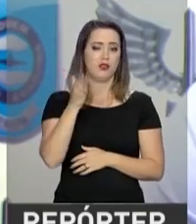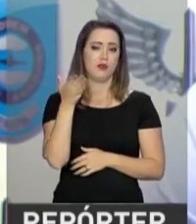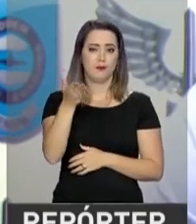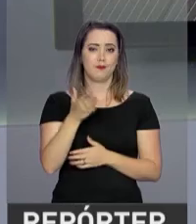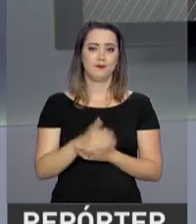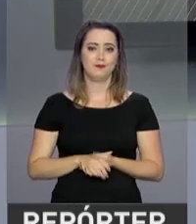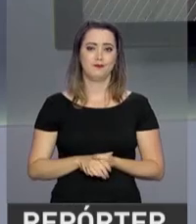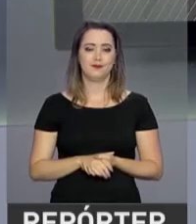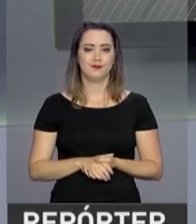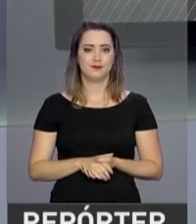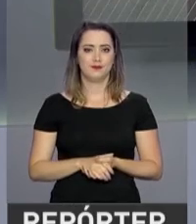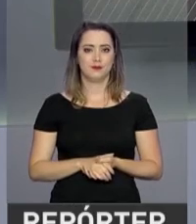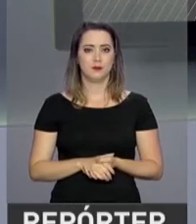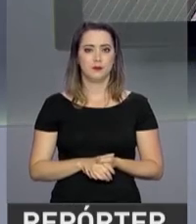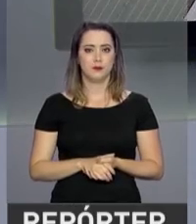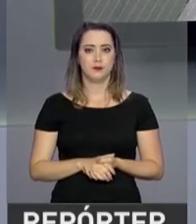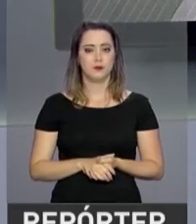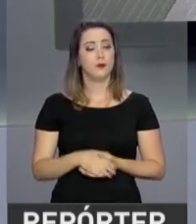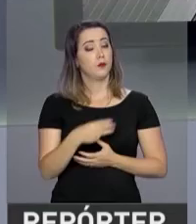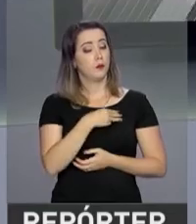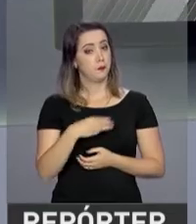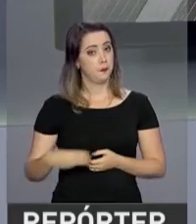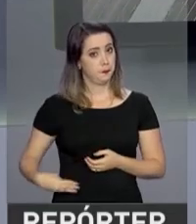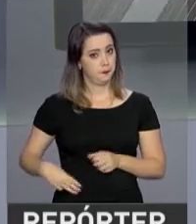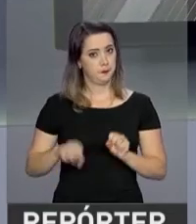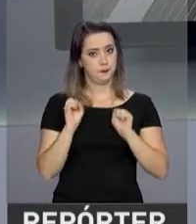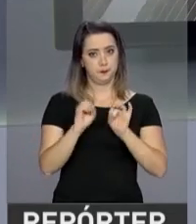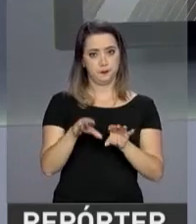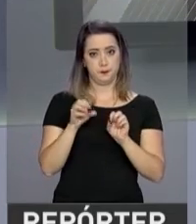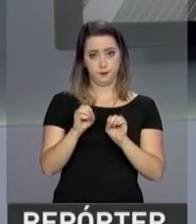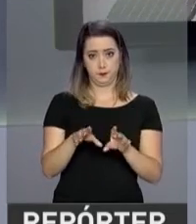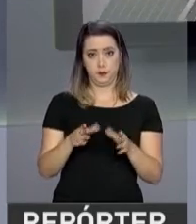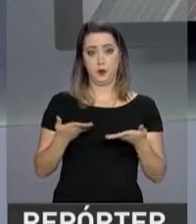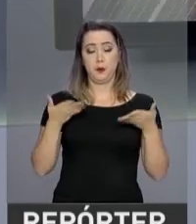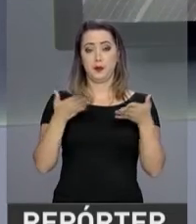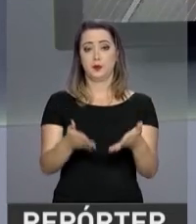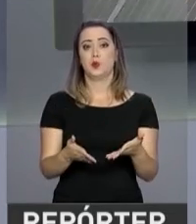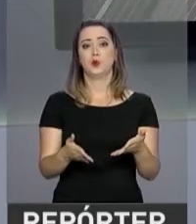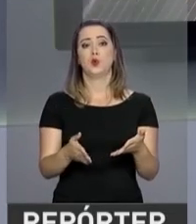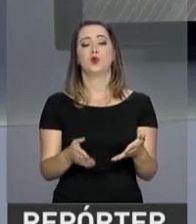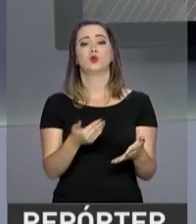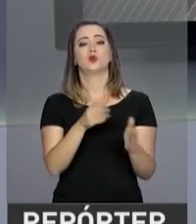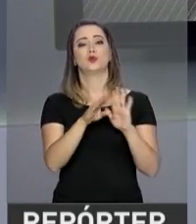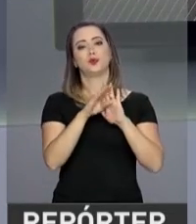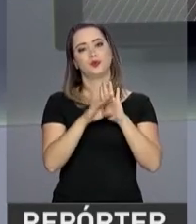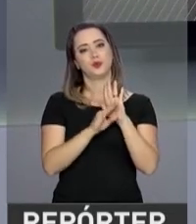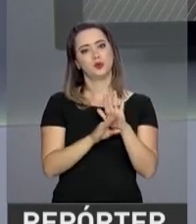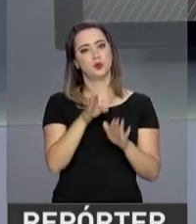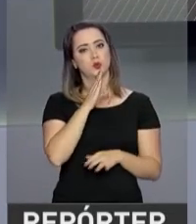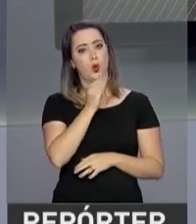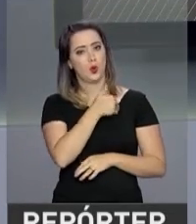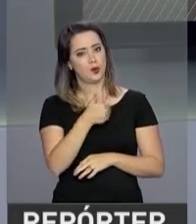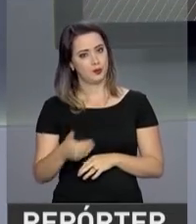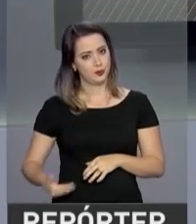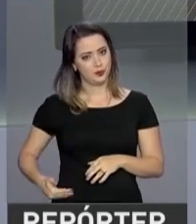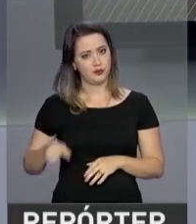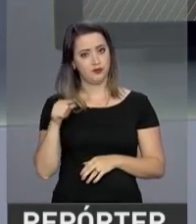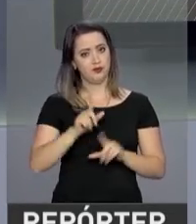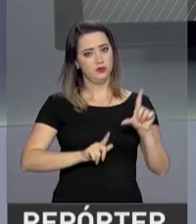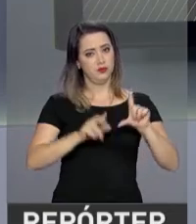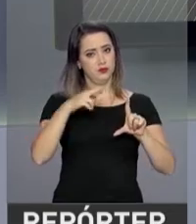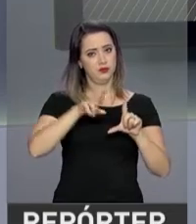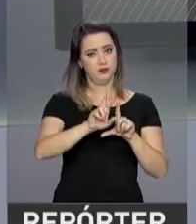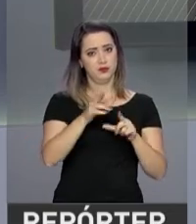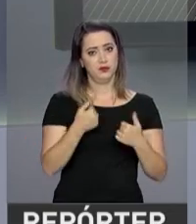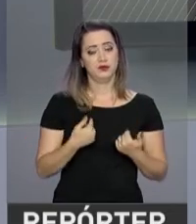atividade o ministro da educação rossieli soares participou hoje do programa por dentro do governo aqui da